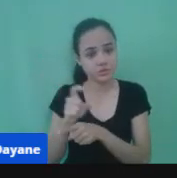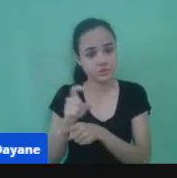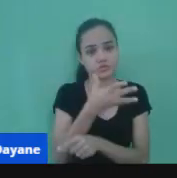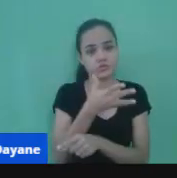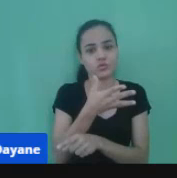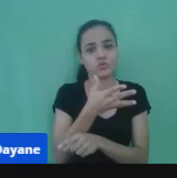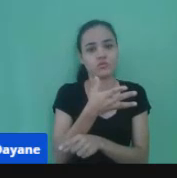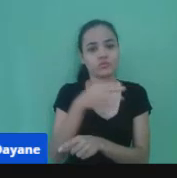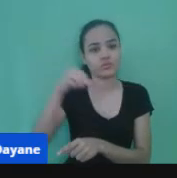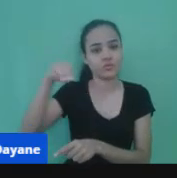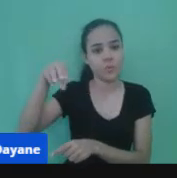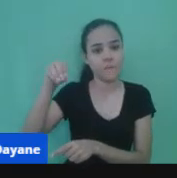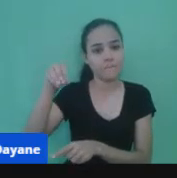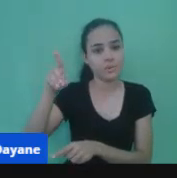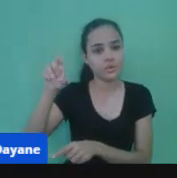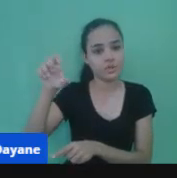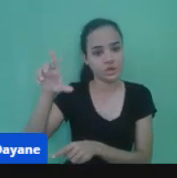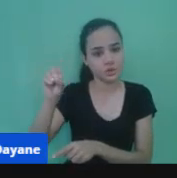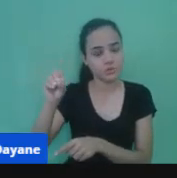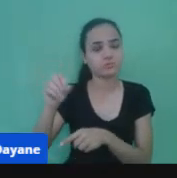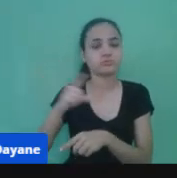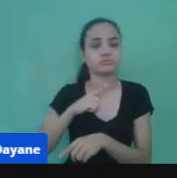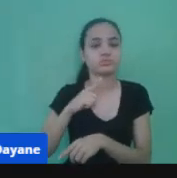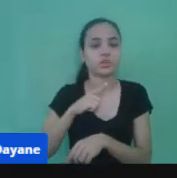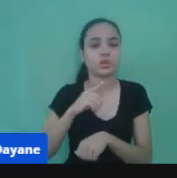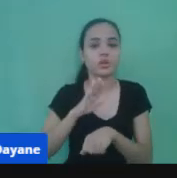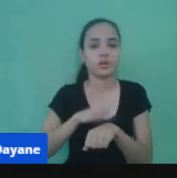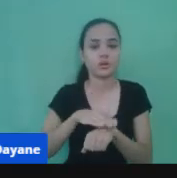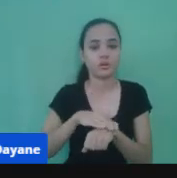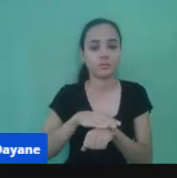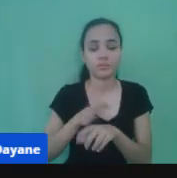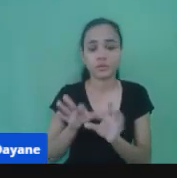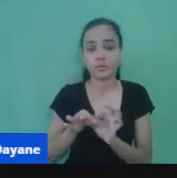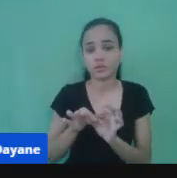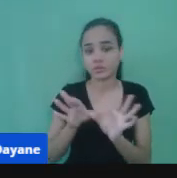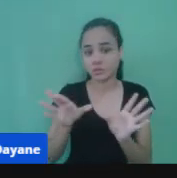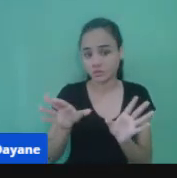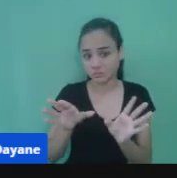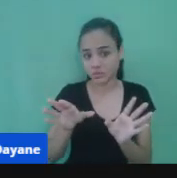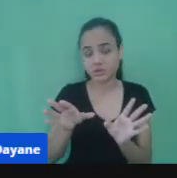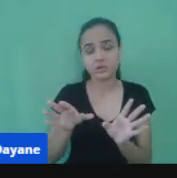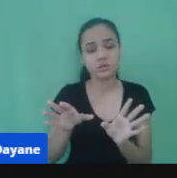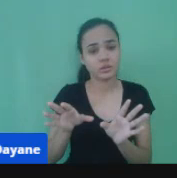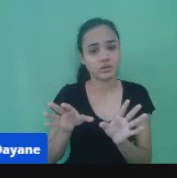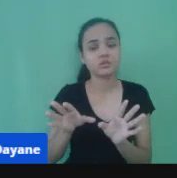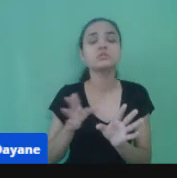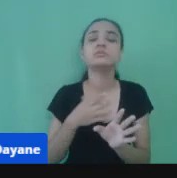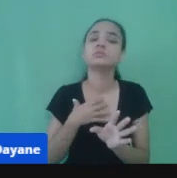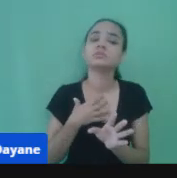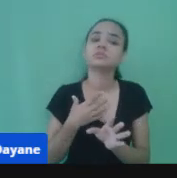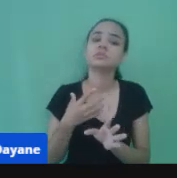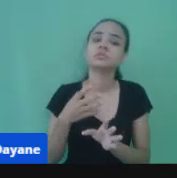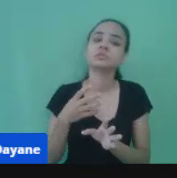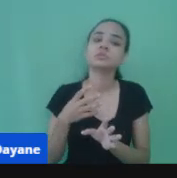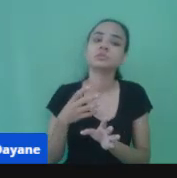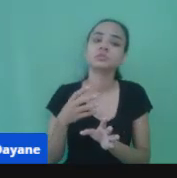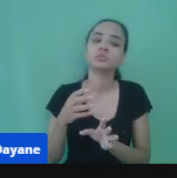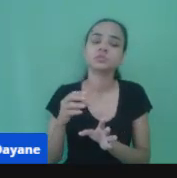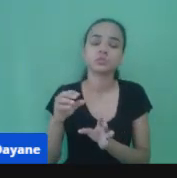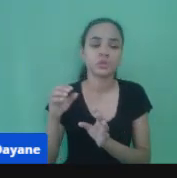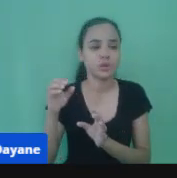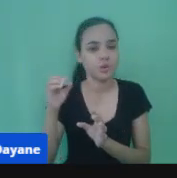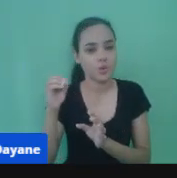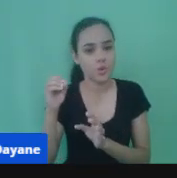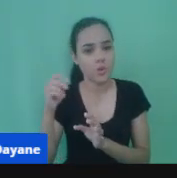da liberdade dos agentes sociais. Né? E a expropriação, a opressão, a dominação tem que ser postas na mesa,